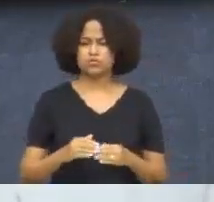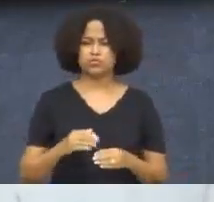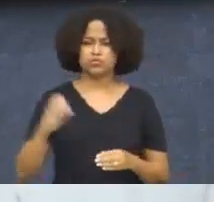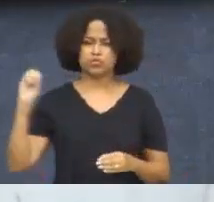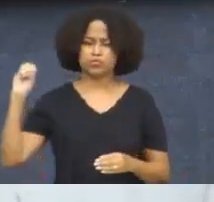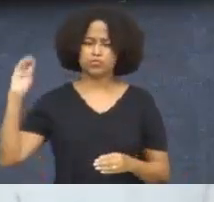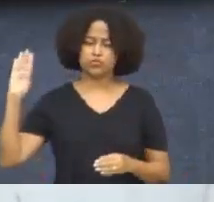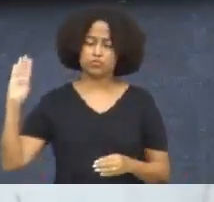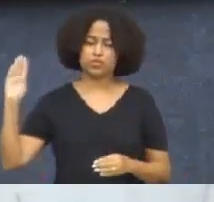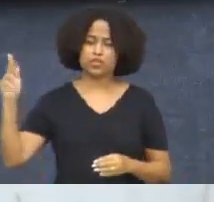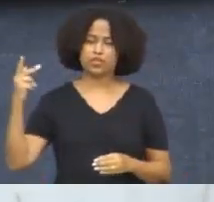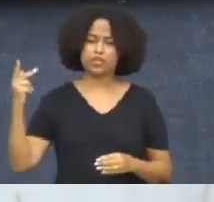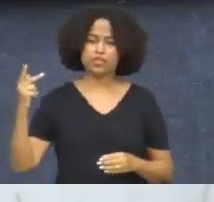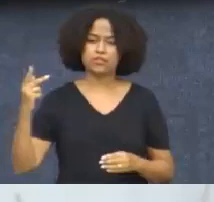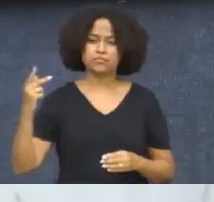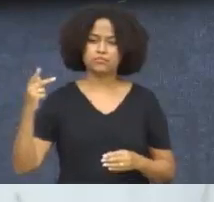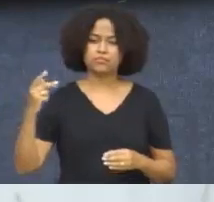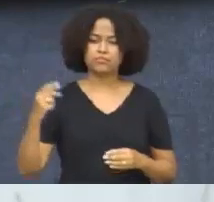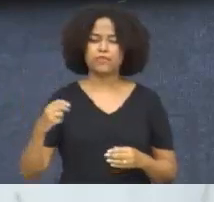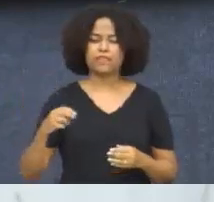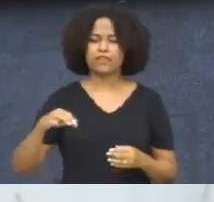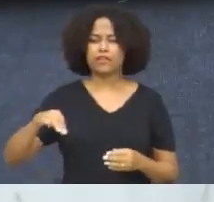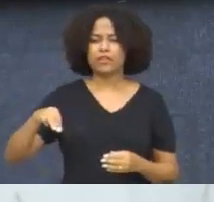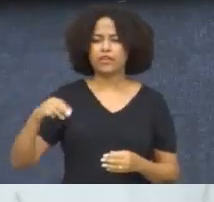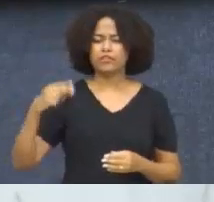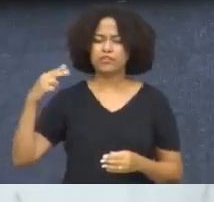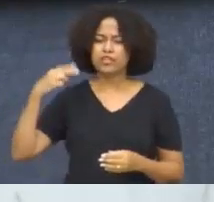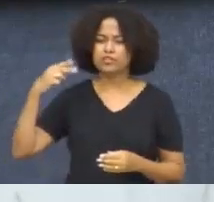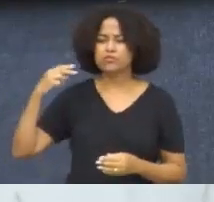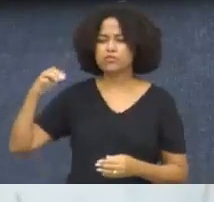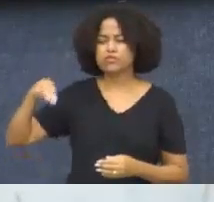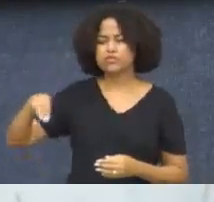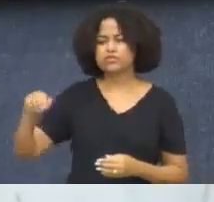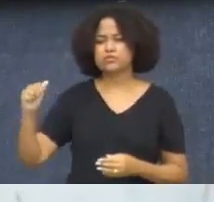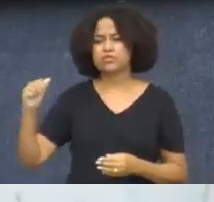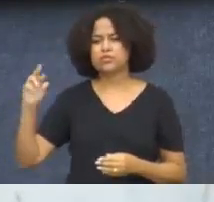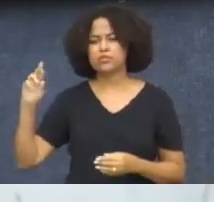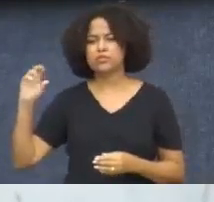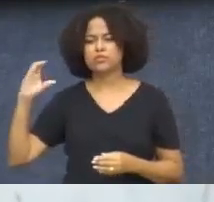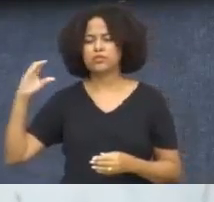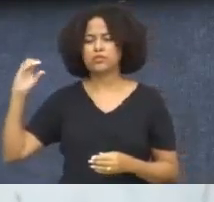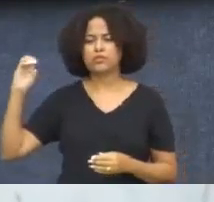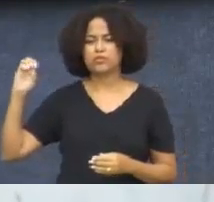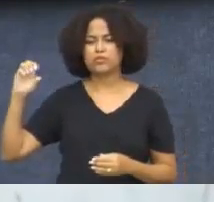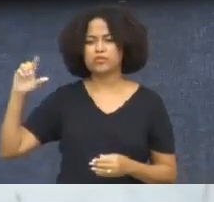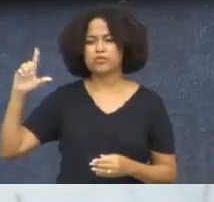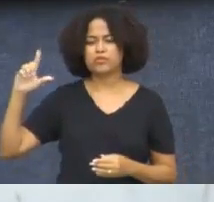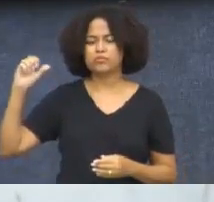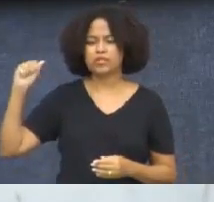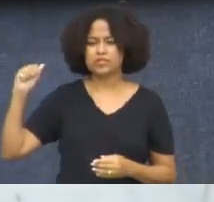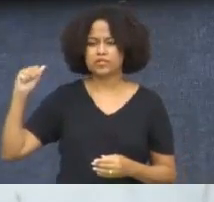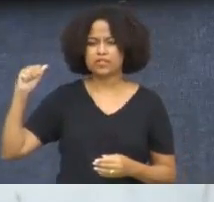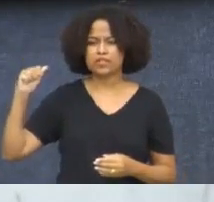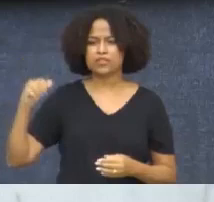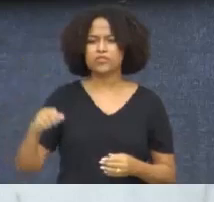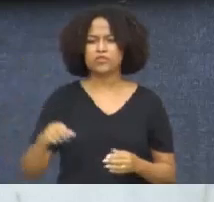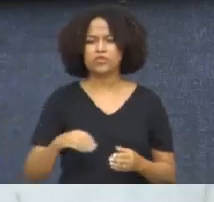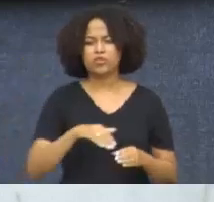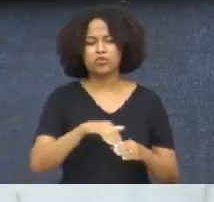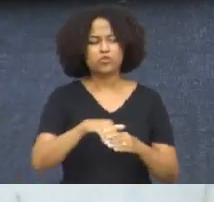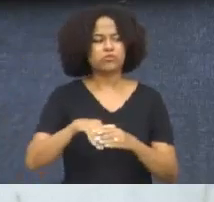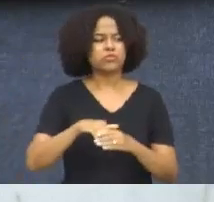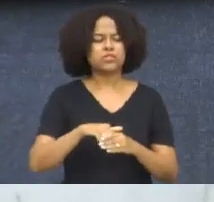Marcela Tropia e professora Marli. Emendas A, quórum maioria dos presentes, votação simbólica. Parecer